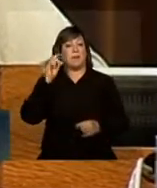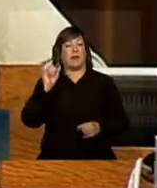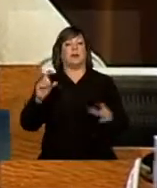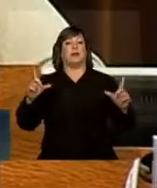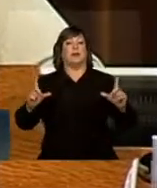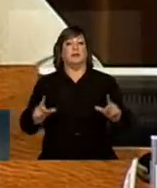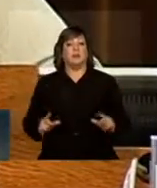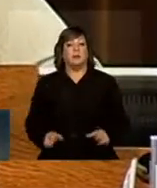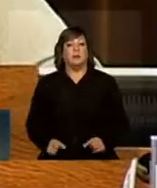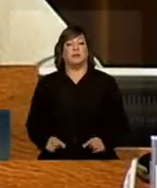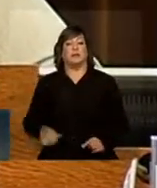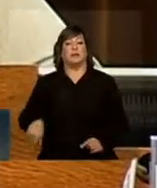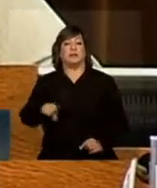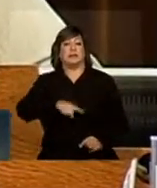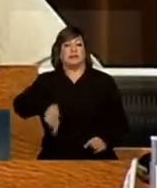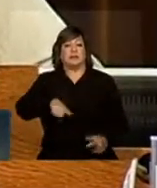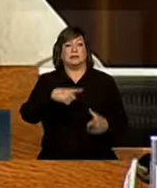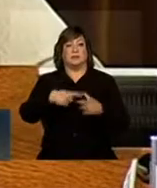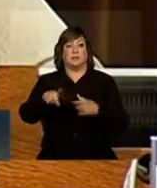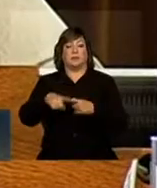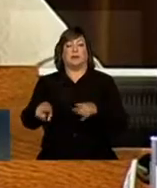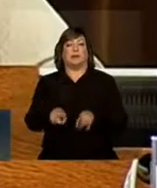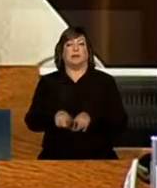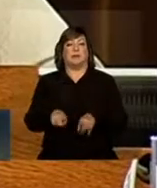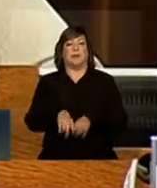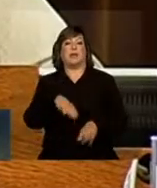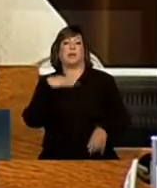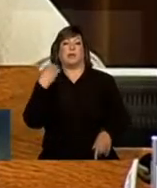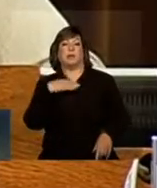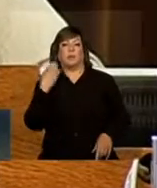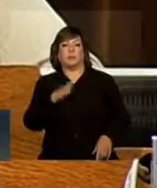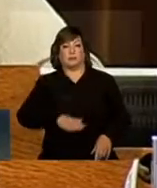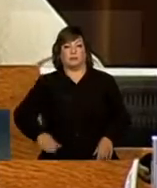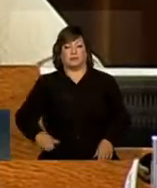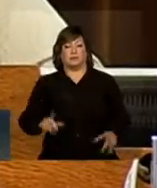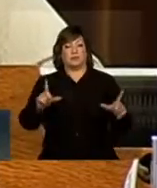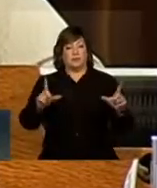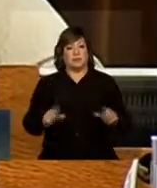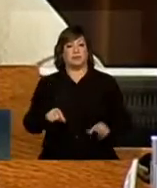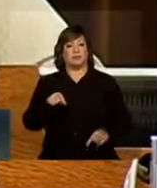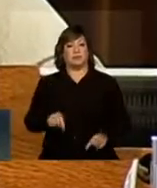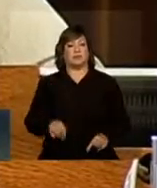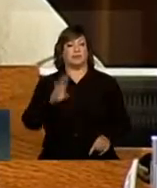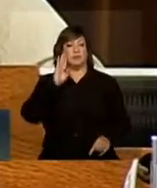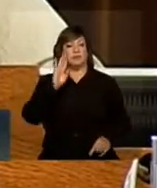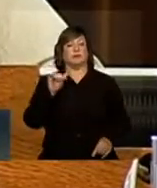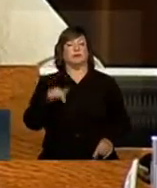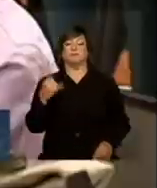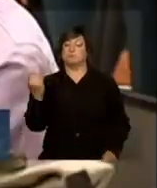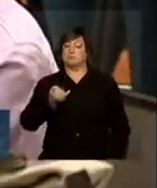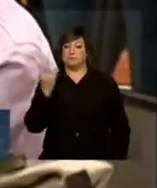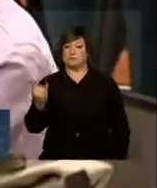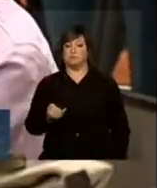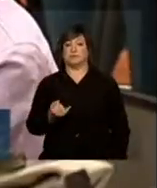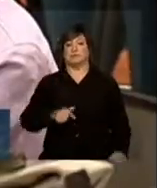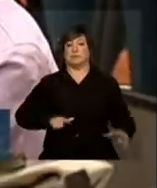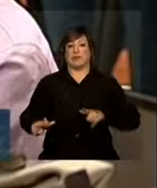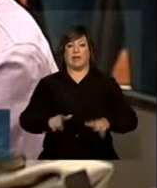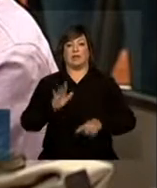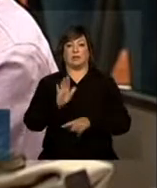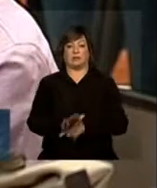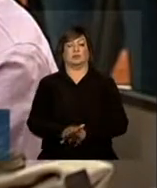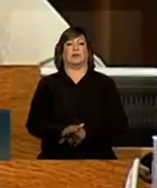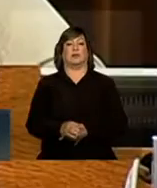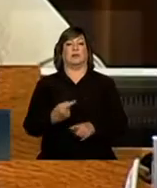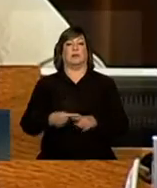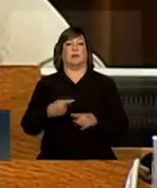reduzir essas iniquidades e a mortalidade infantil e na infância é extremamente importante. Não só